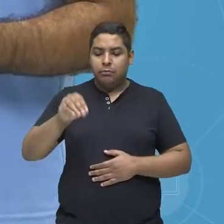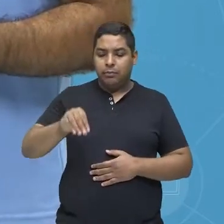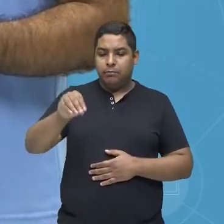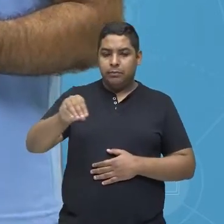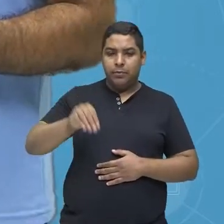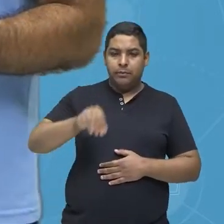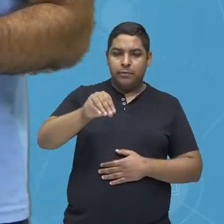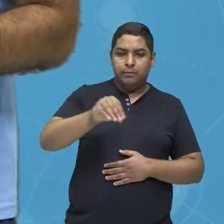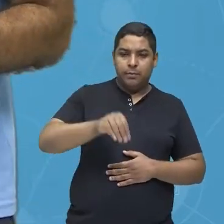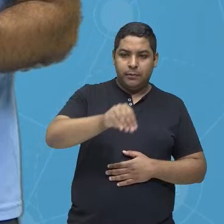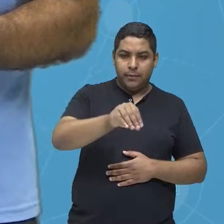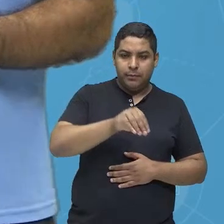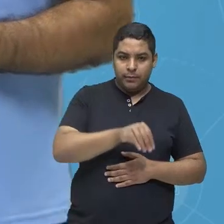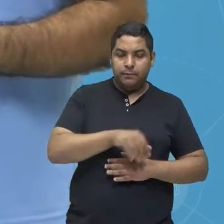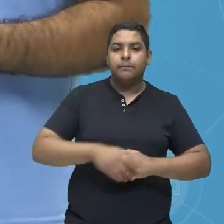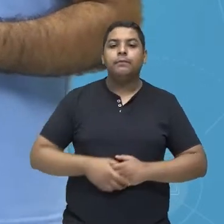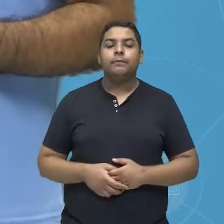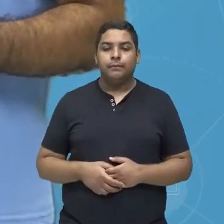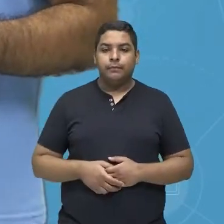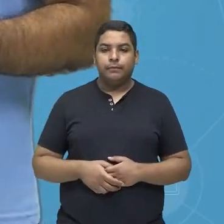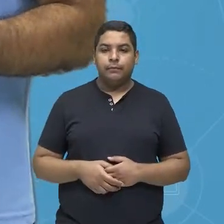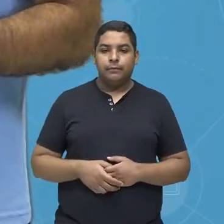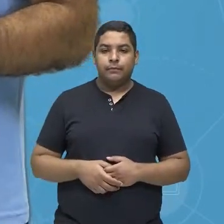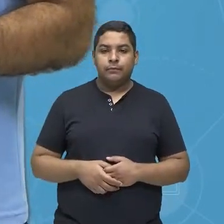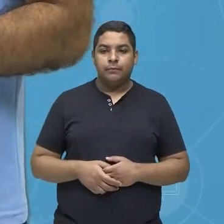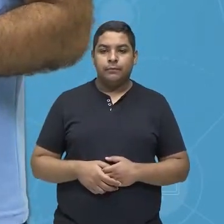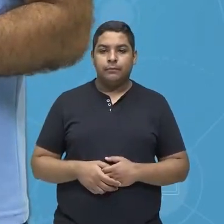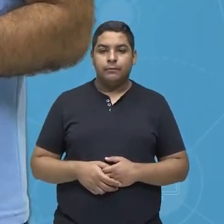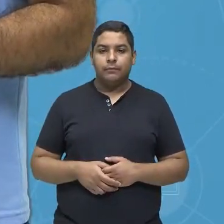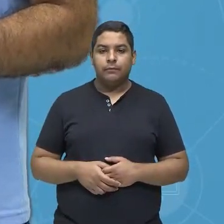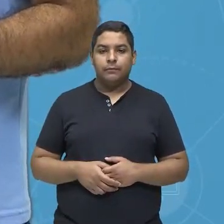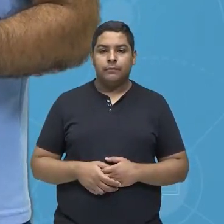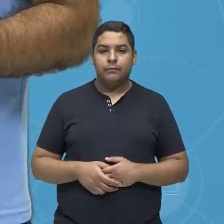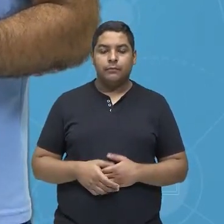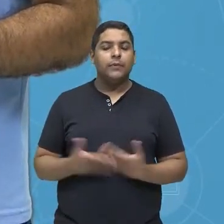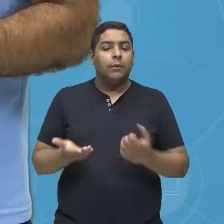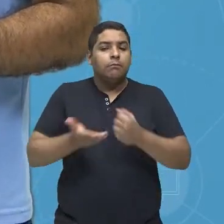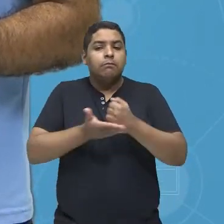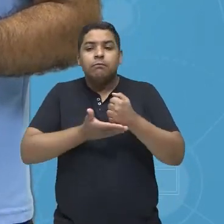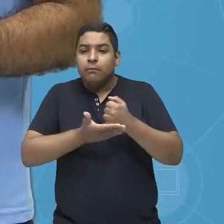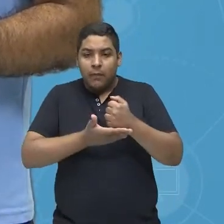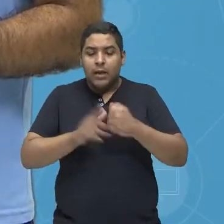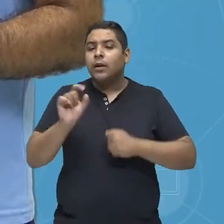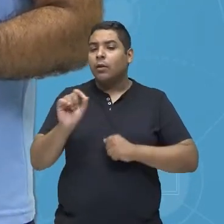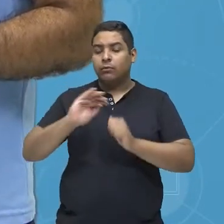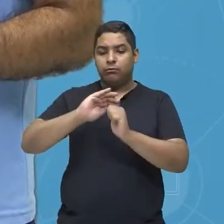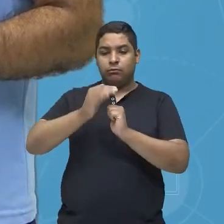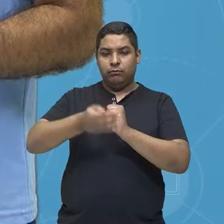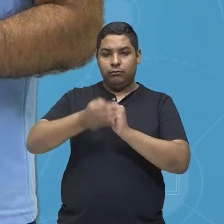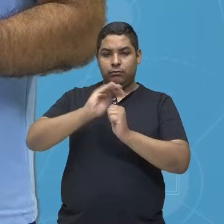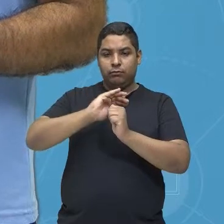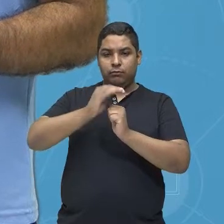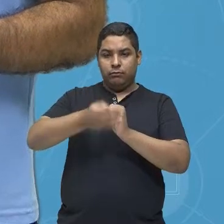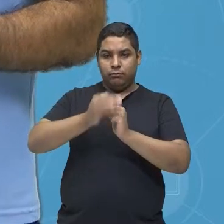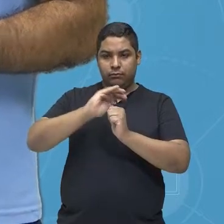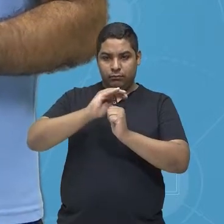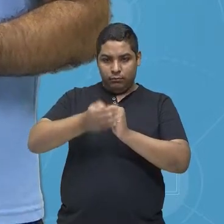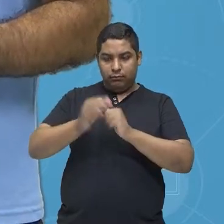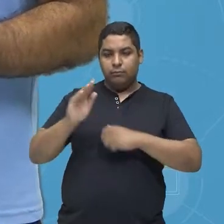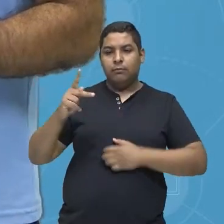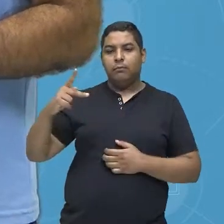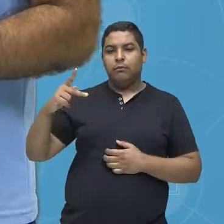aqui nós temos as peças. Então, a primeira delas, a mais básica, é o peão. Então, o peão é uma das